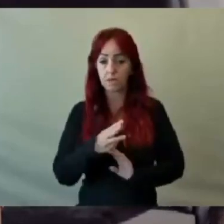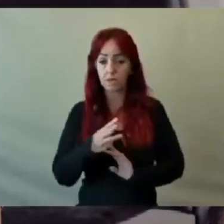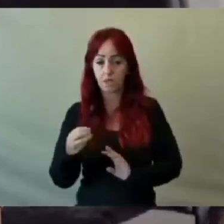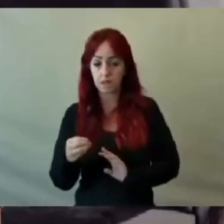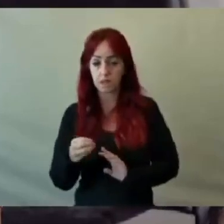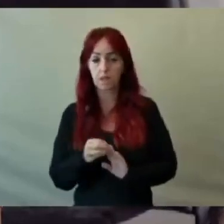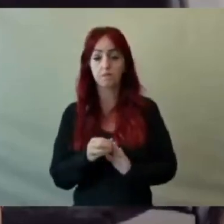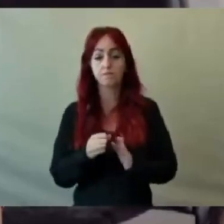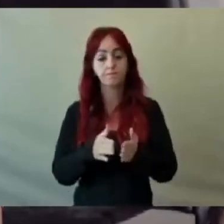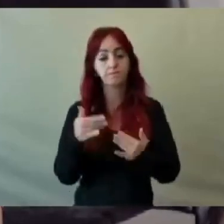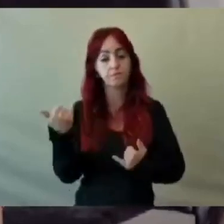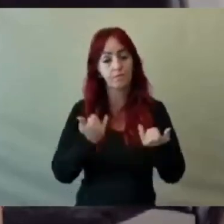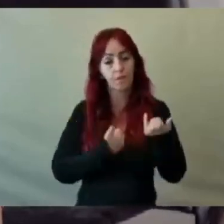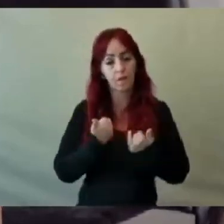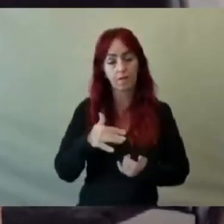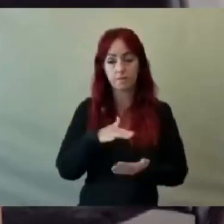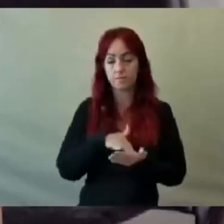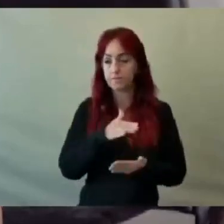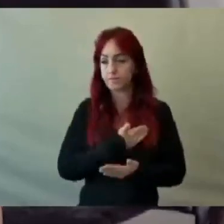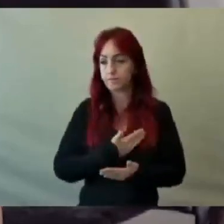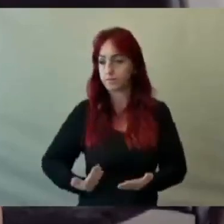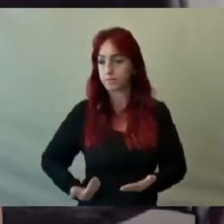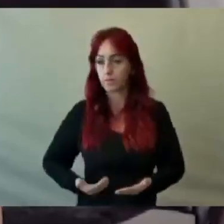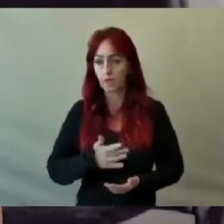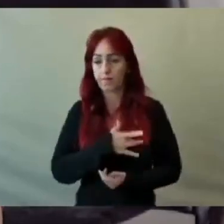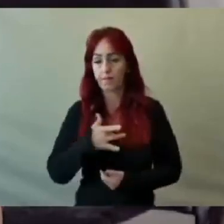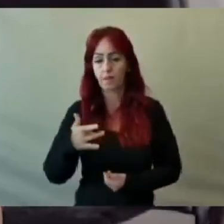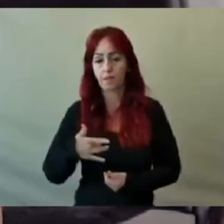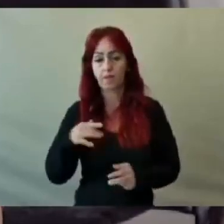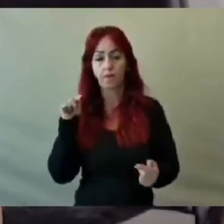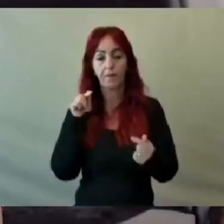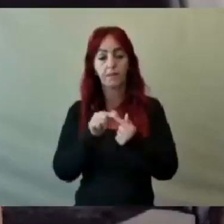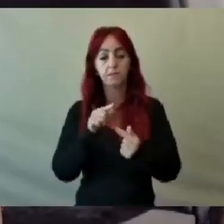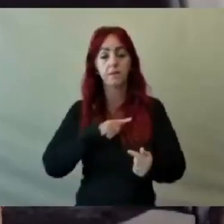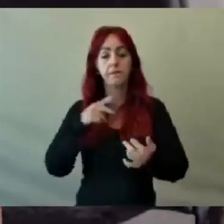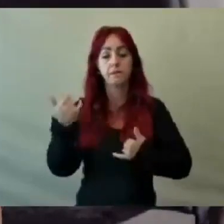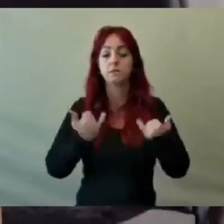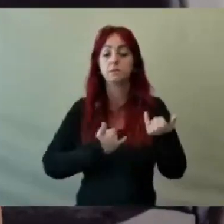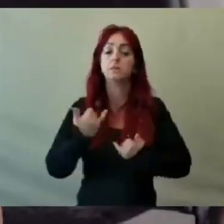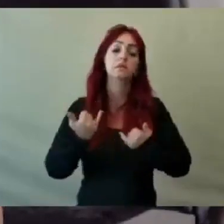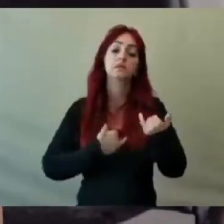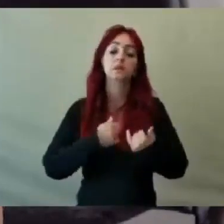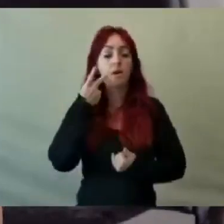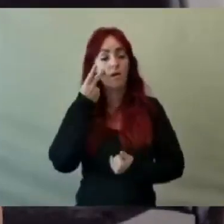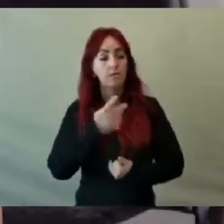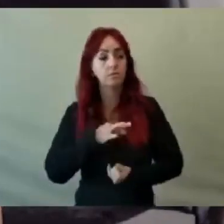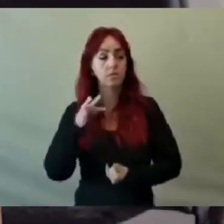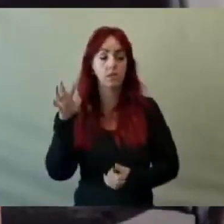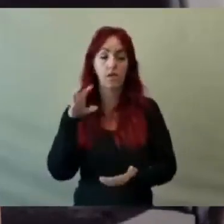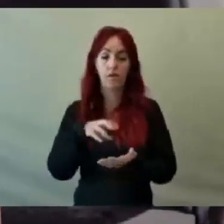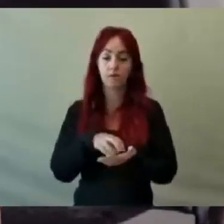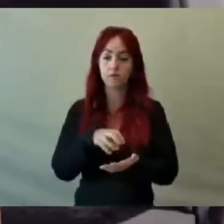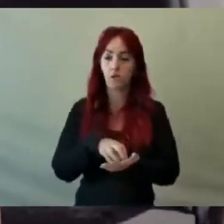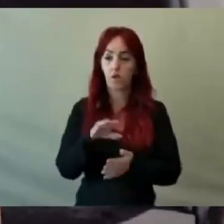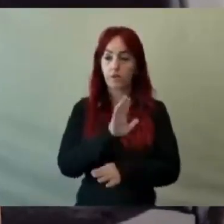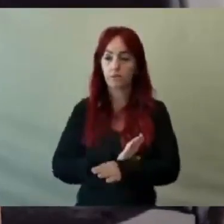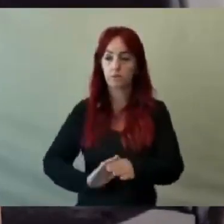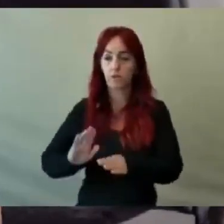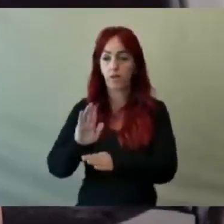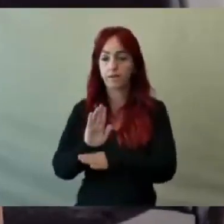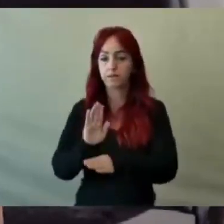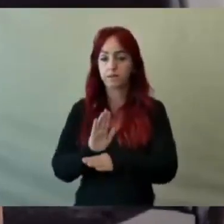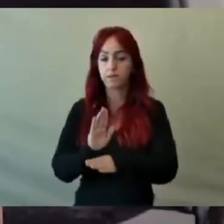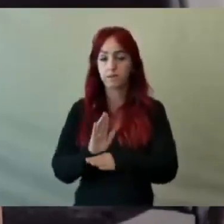Municipal de Governo e Secretaria Municipal de Saúde. Finalidade, obter informação a respeito da visita técnica do Centro de Saúde Barreiro de Cima, realizada no 14 de maio de